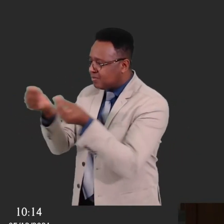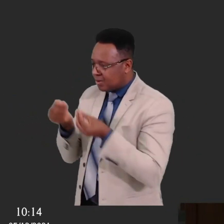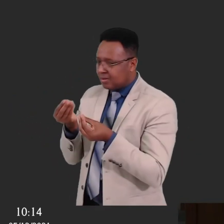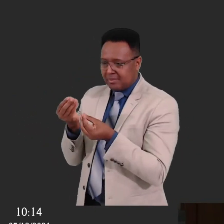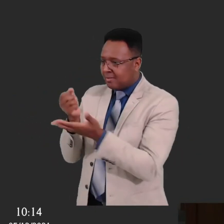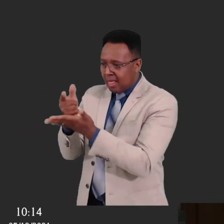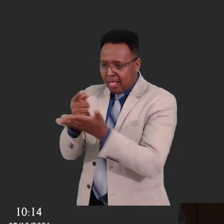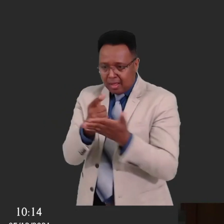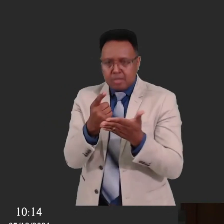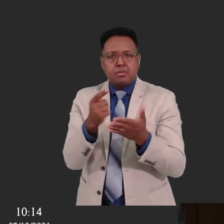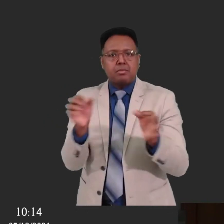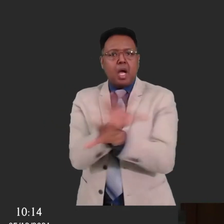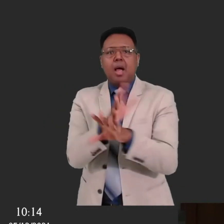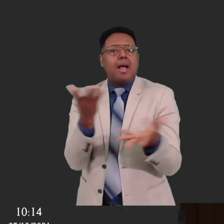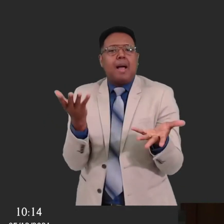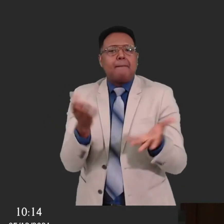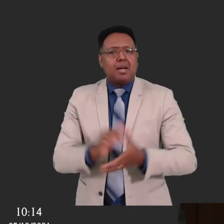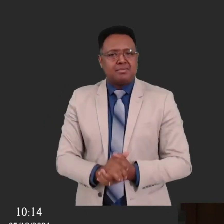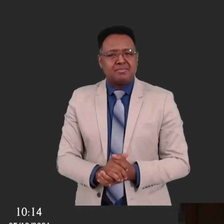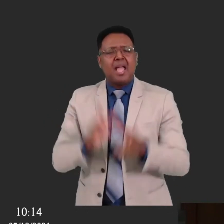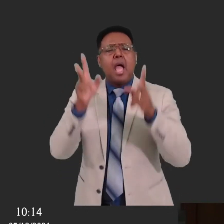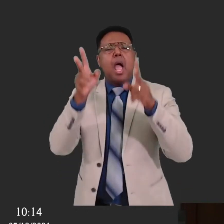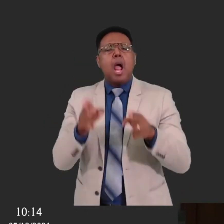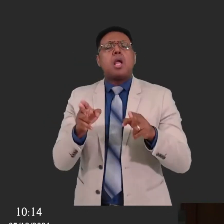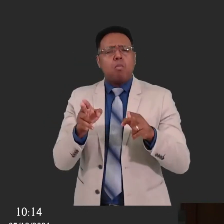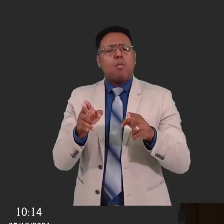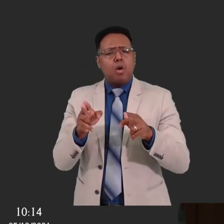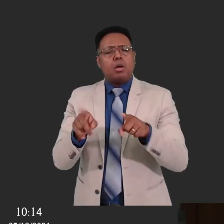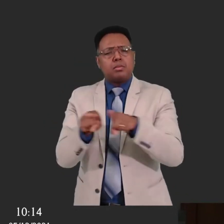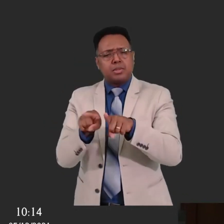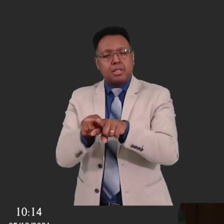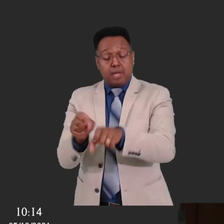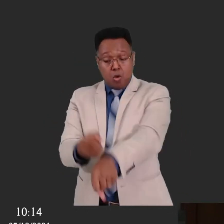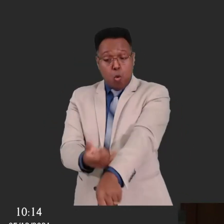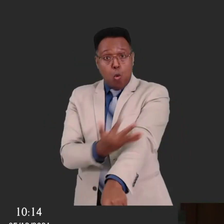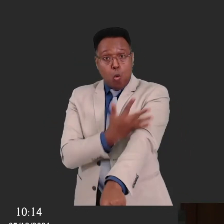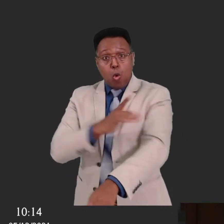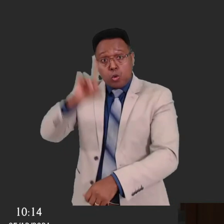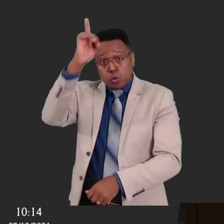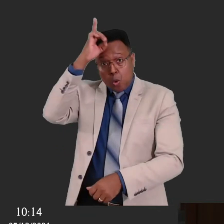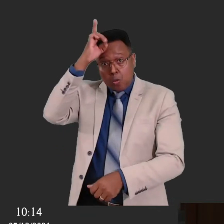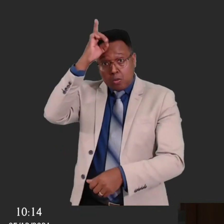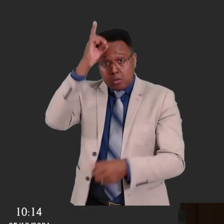foram. Assim são as virtudes. Paciência, por exemplo, humildade,